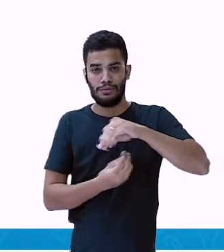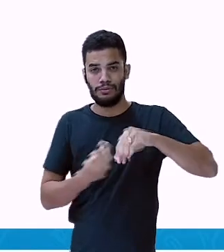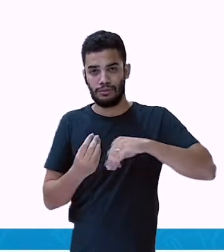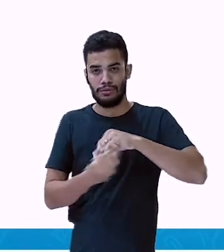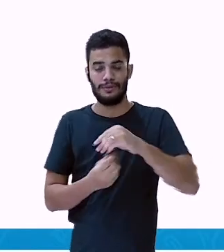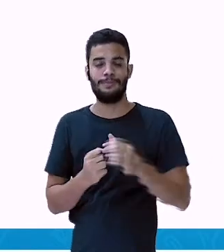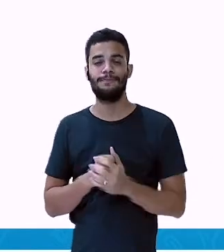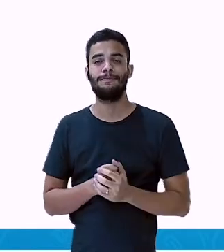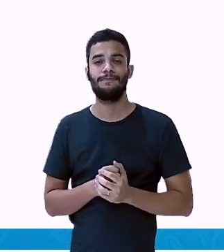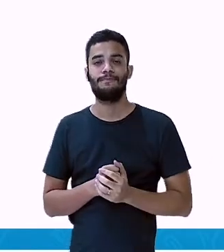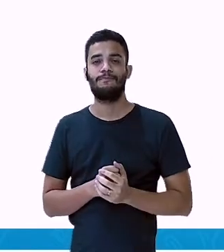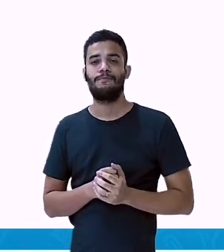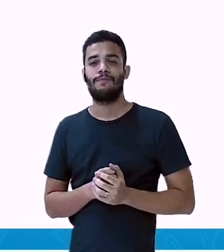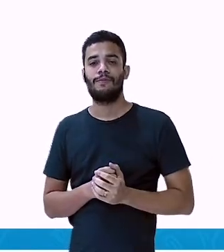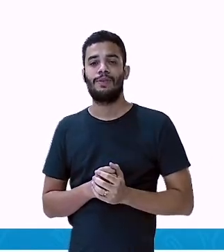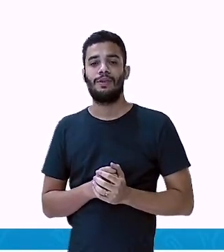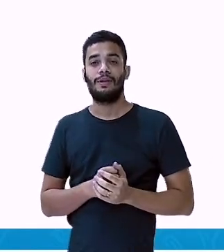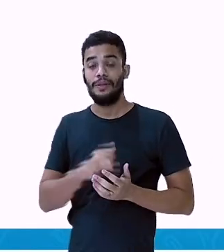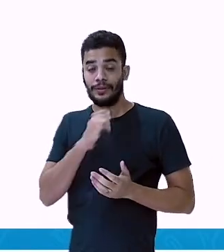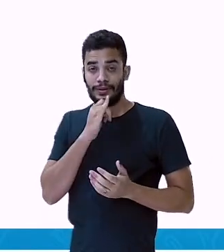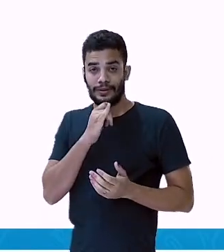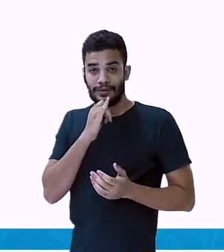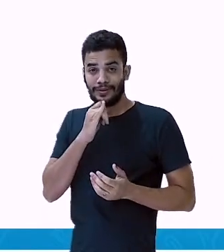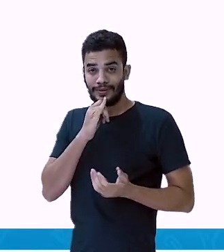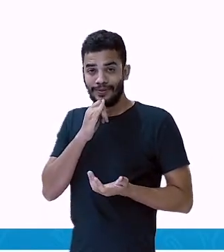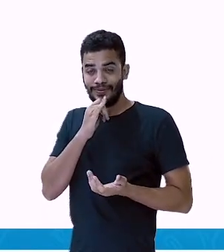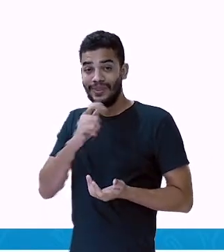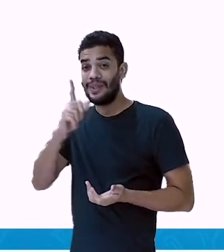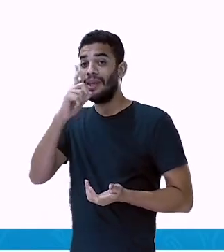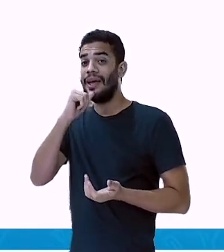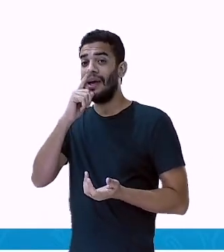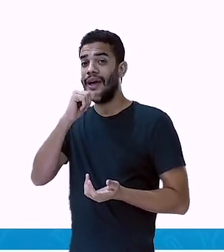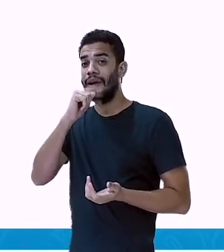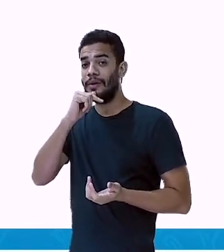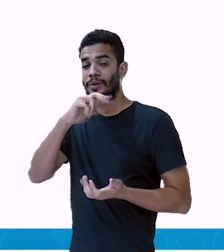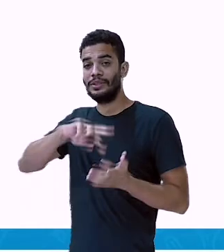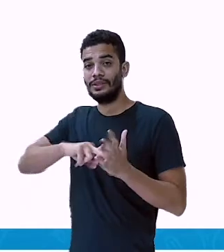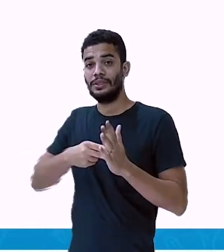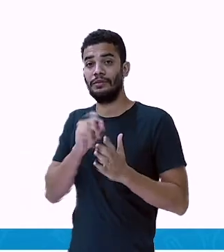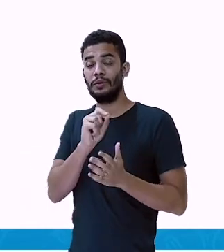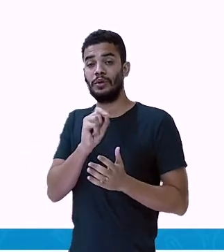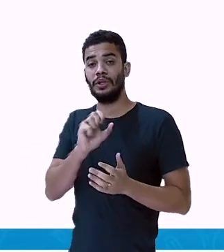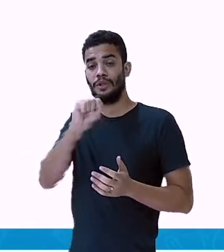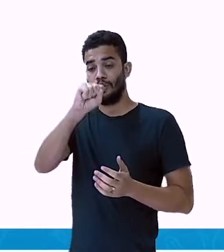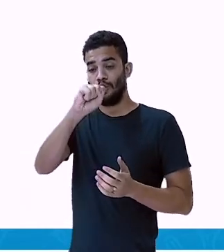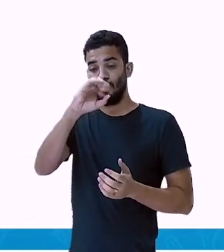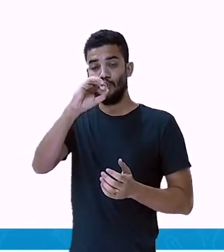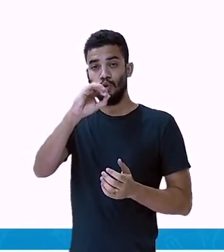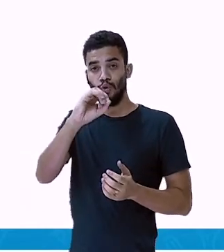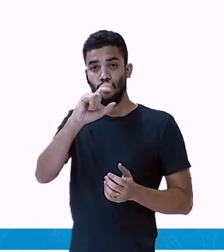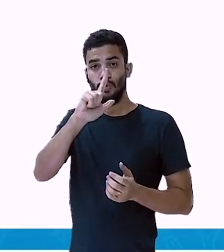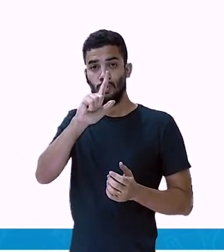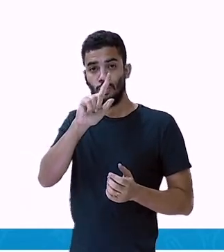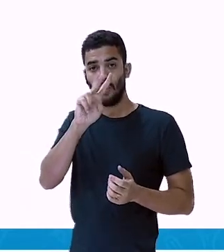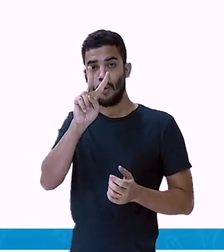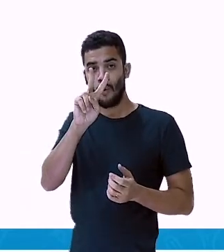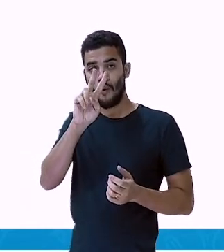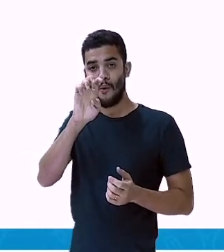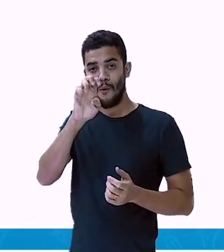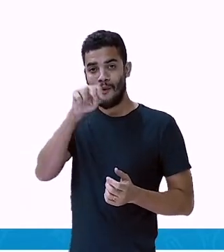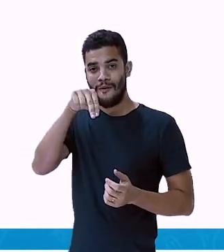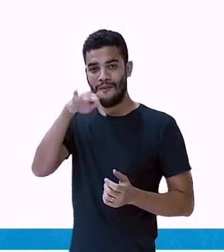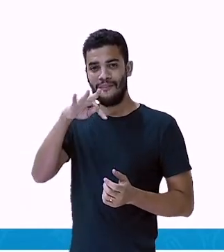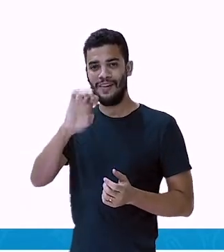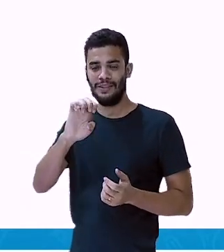toda solução nós encontraremos solvente e soluto. No outro exemplo, vamos então.